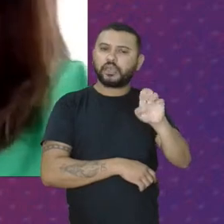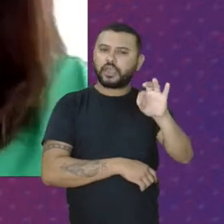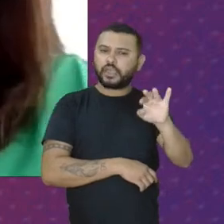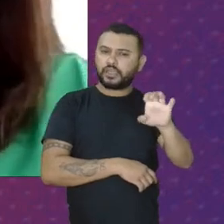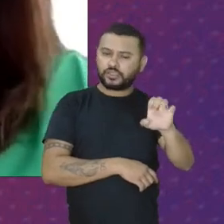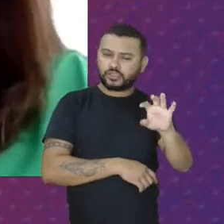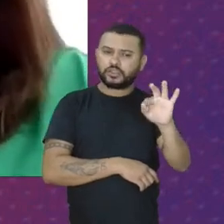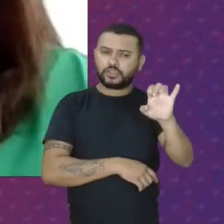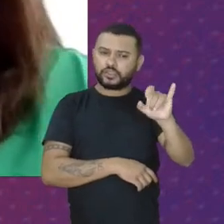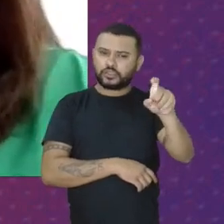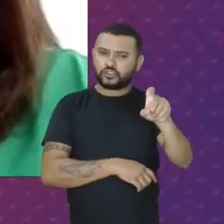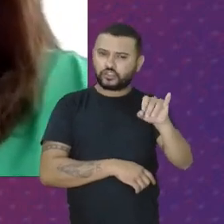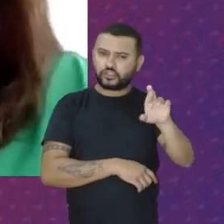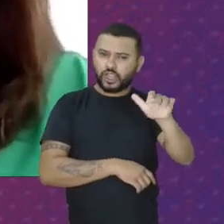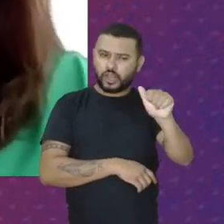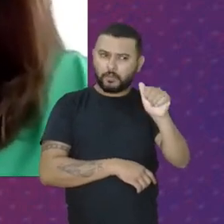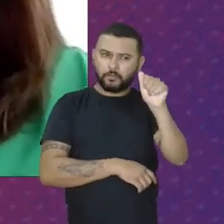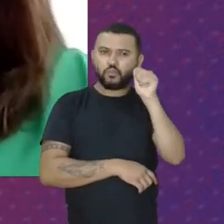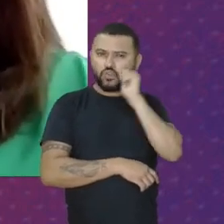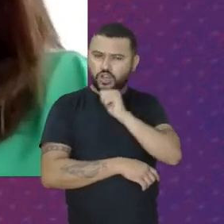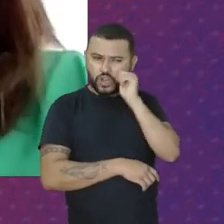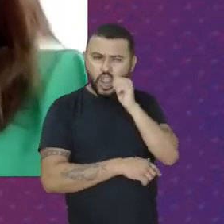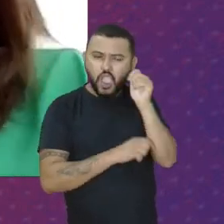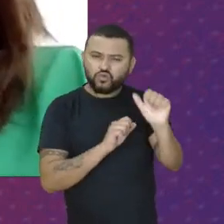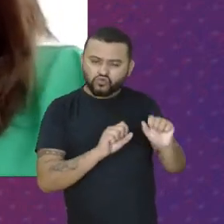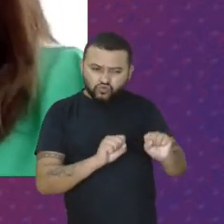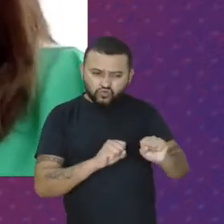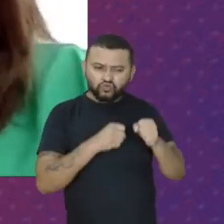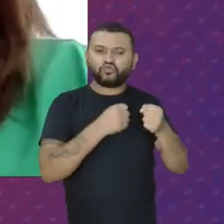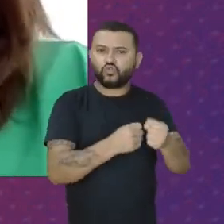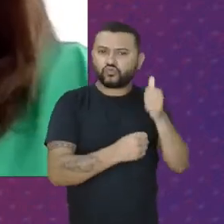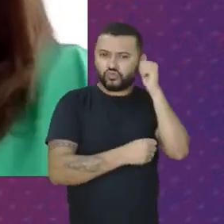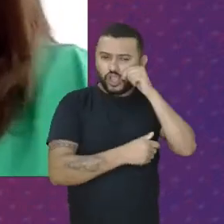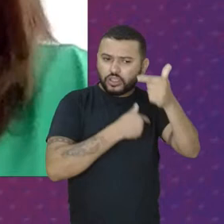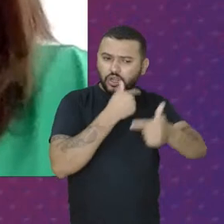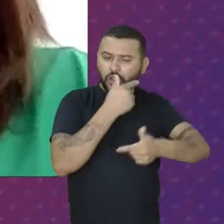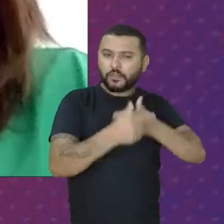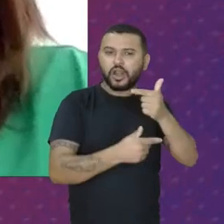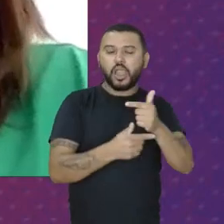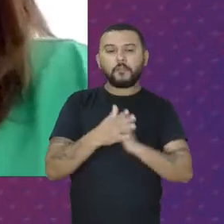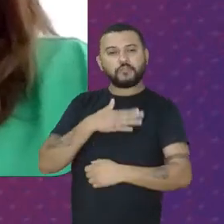extremamente fortes e atuantes, né? E minha avó, que era